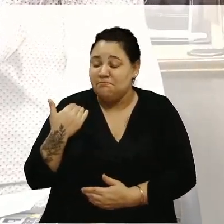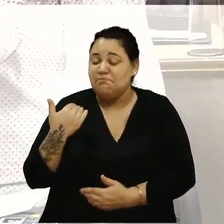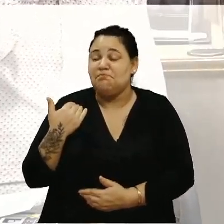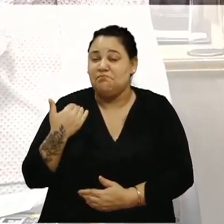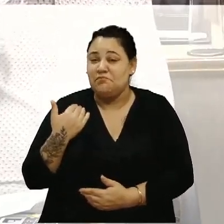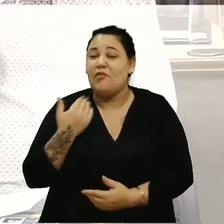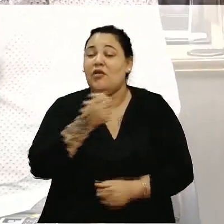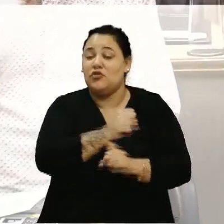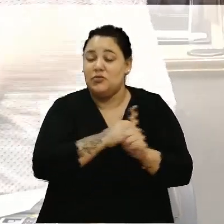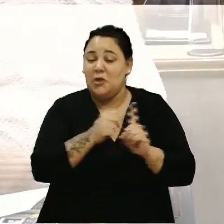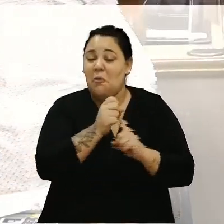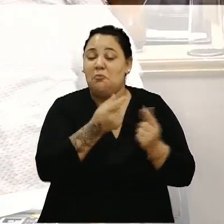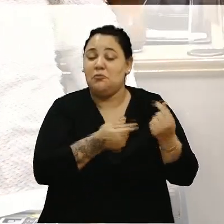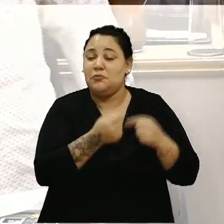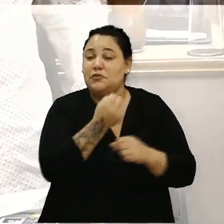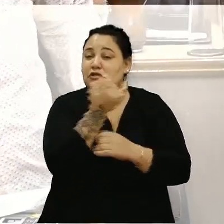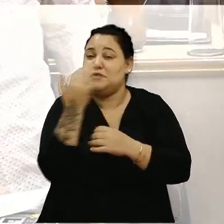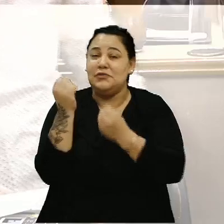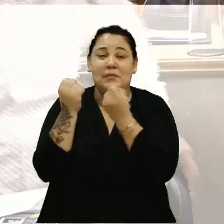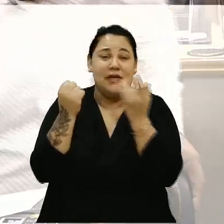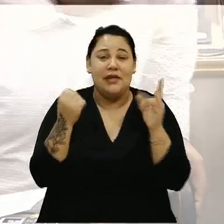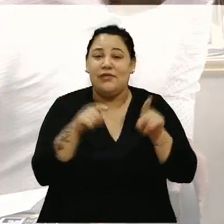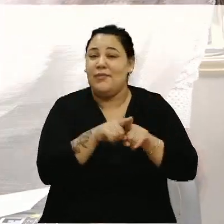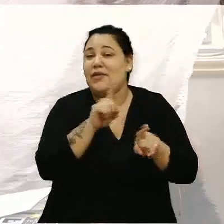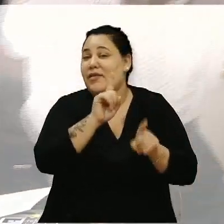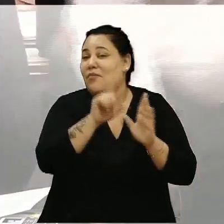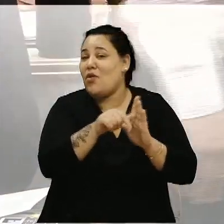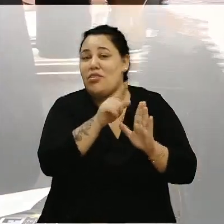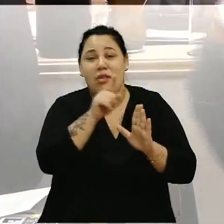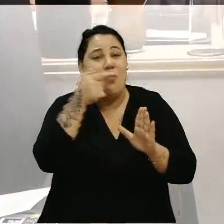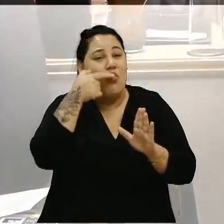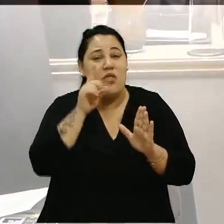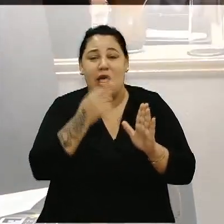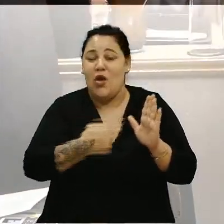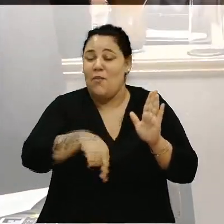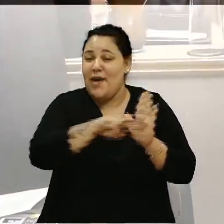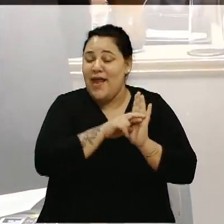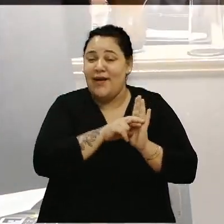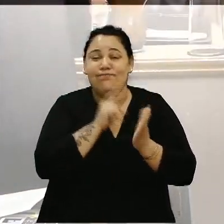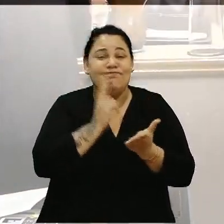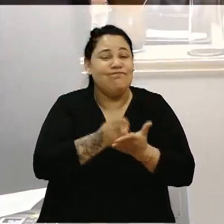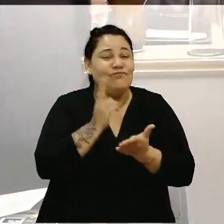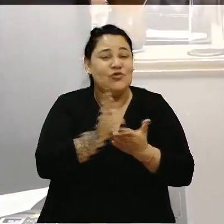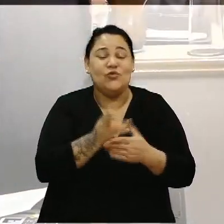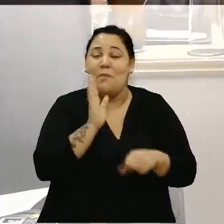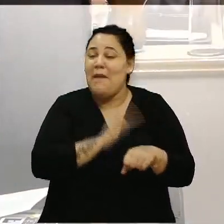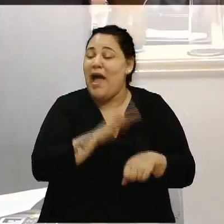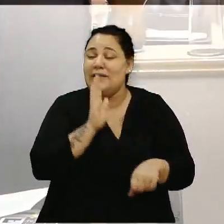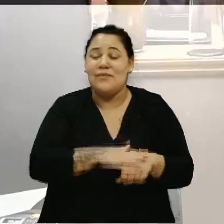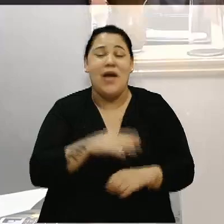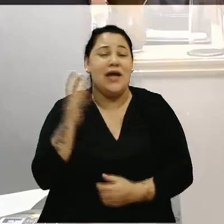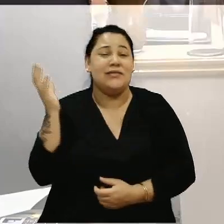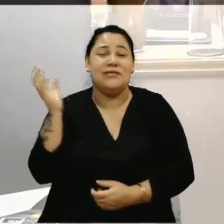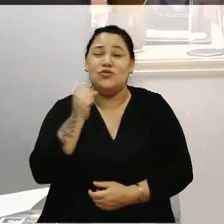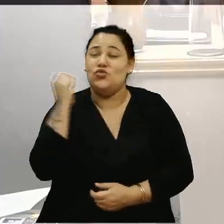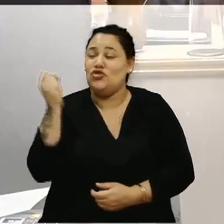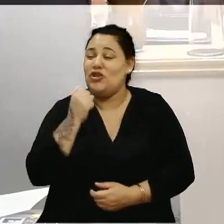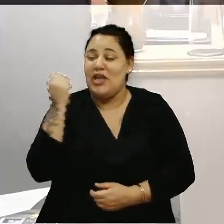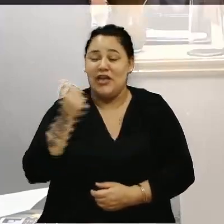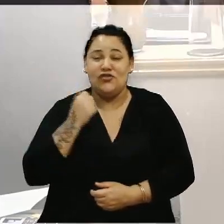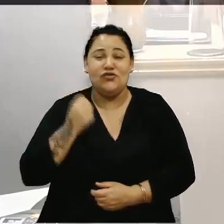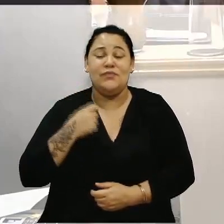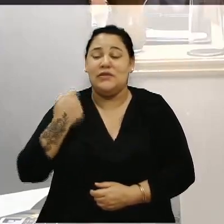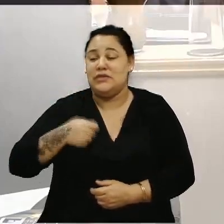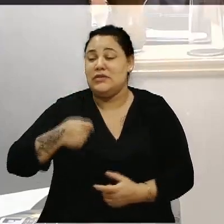e ambientais, muitas vezes sem volta. É cada vez mais urgente a questão de buscar reduzir os efeitos desses